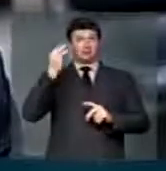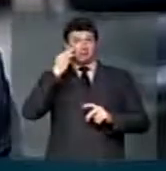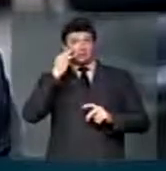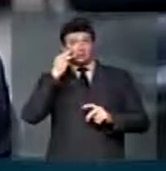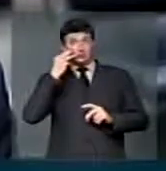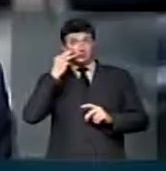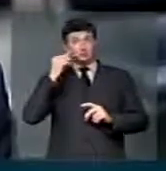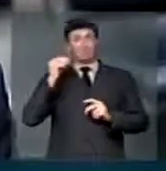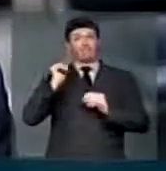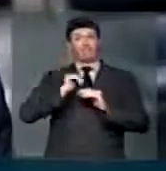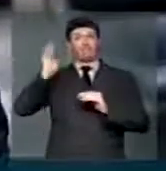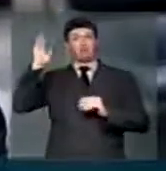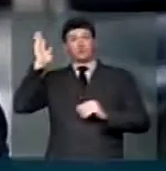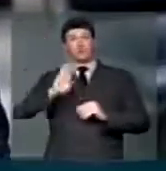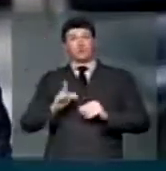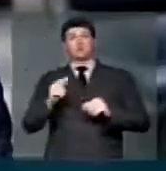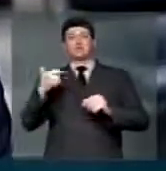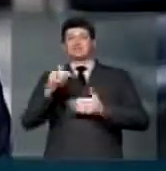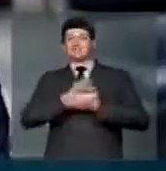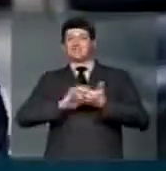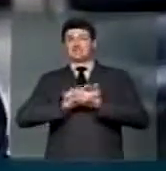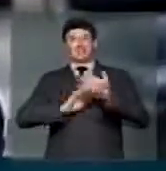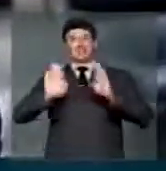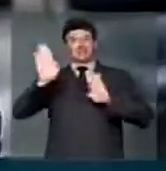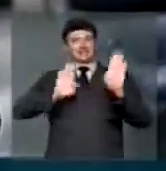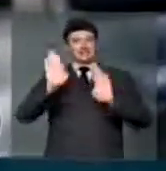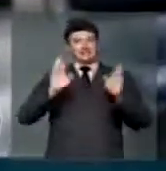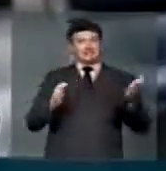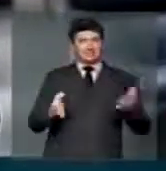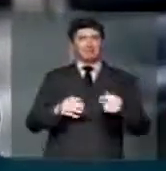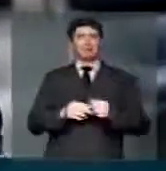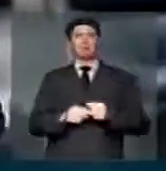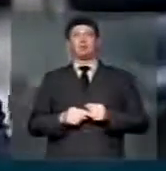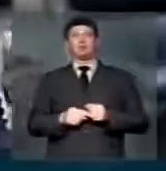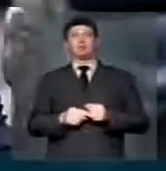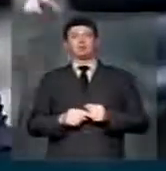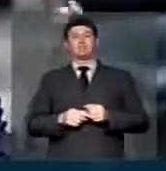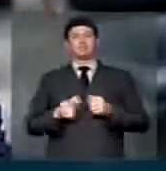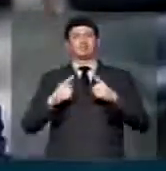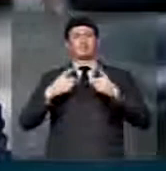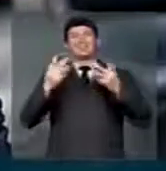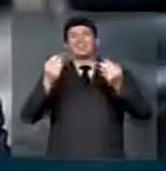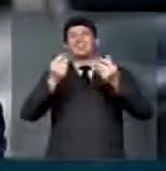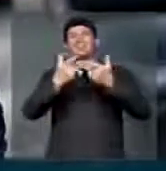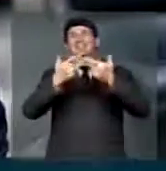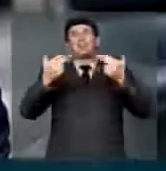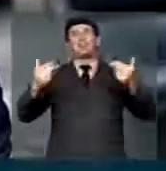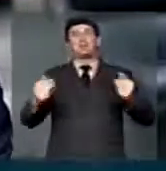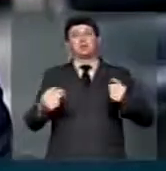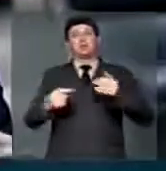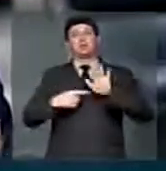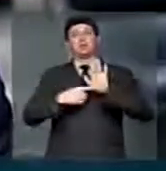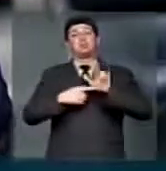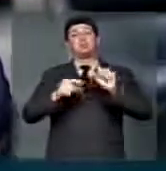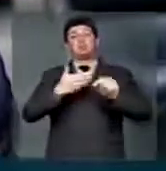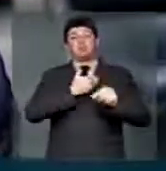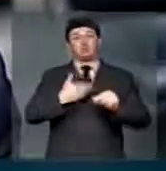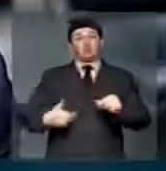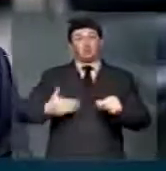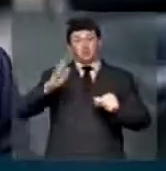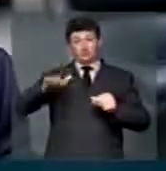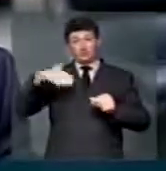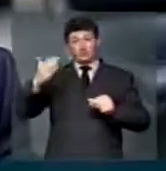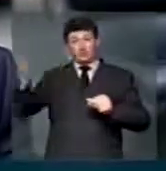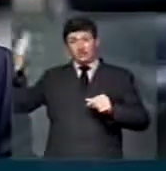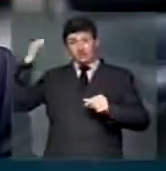do país também sem licitação que a Petrobras não licitou. Tem tantos e tantos números que mostram que o governo, quando começou lá